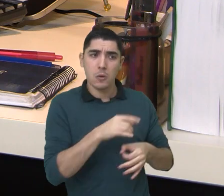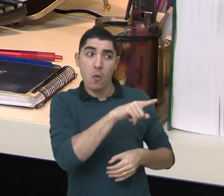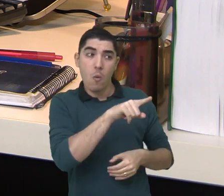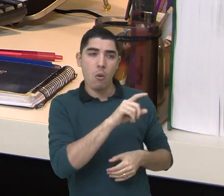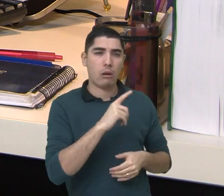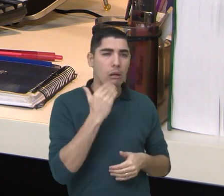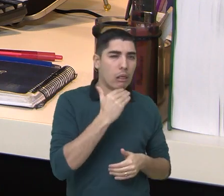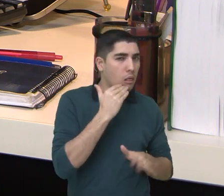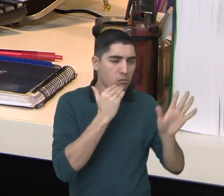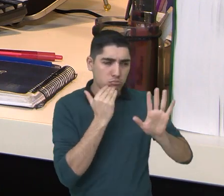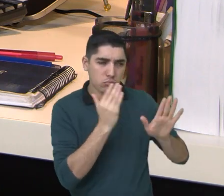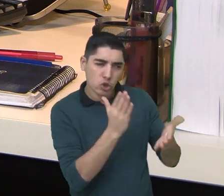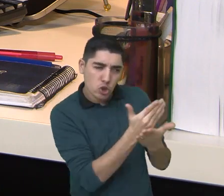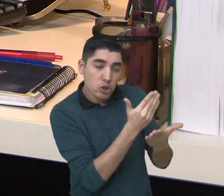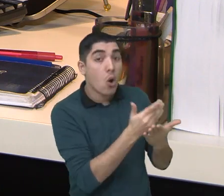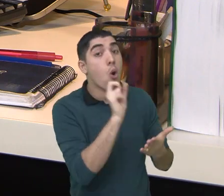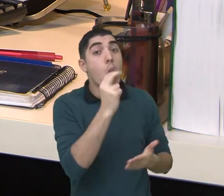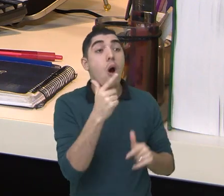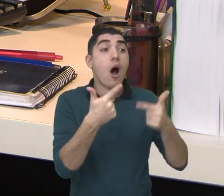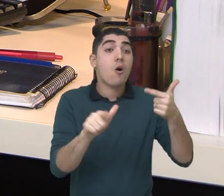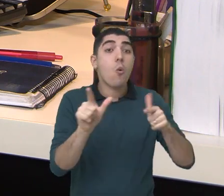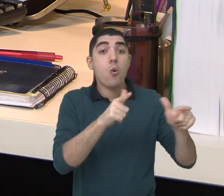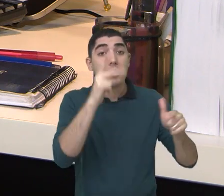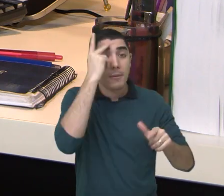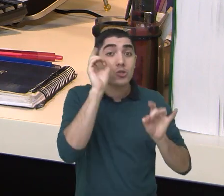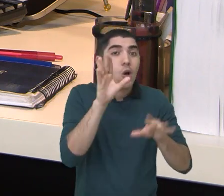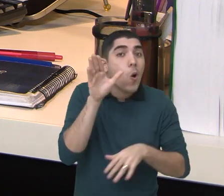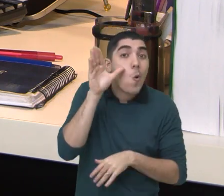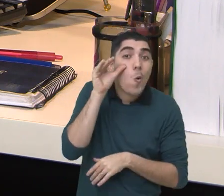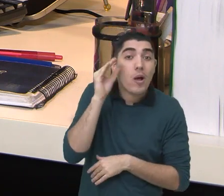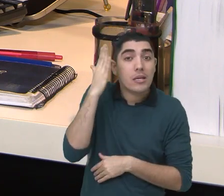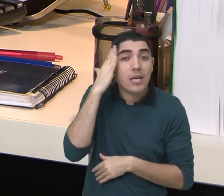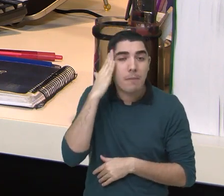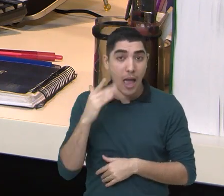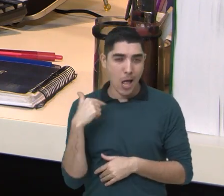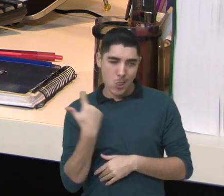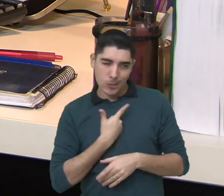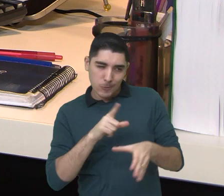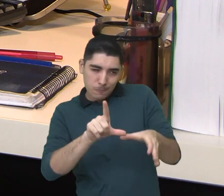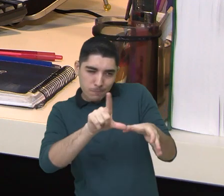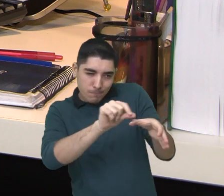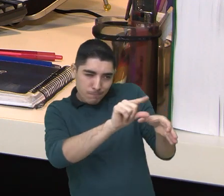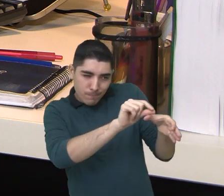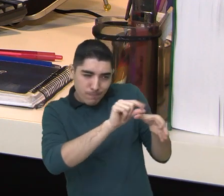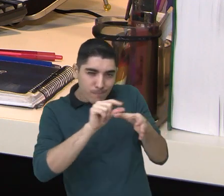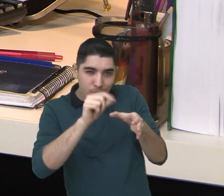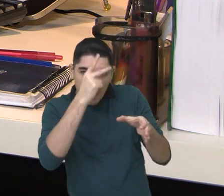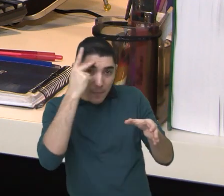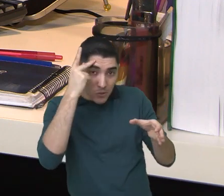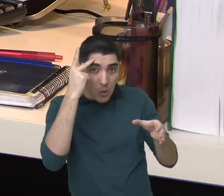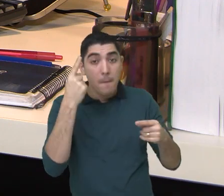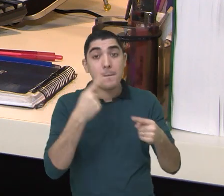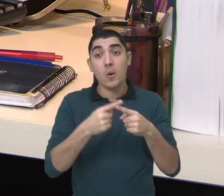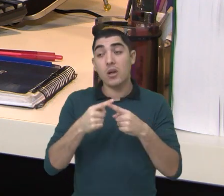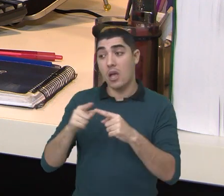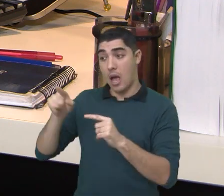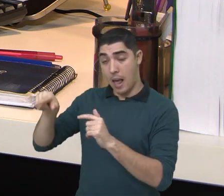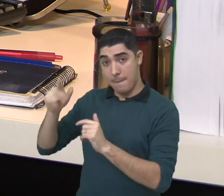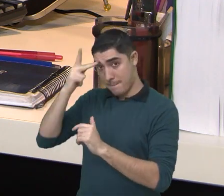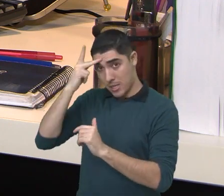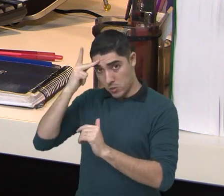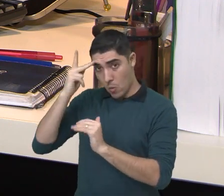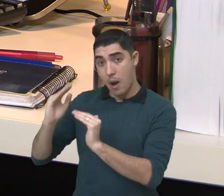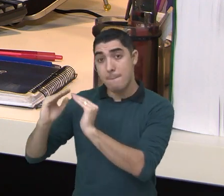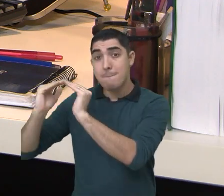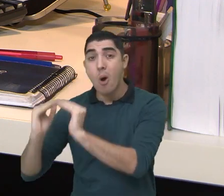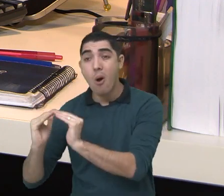se não são. Tem também os especuladores, só os curiosos, então a gente tenta fazer uma seleção bacana, até para não atrapalhar o proprietário que